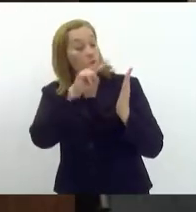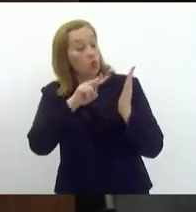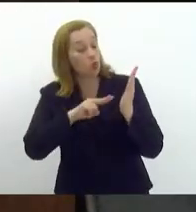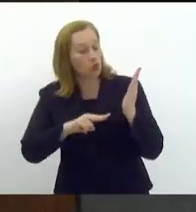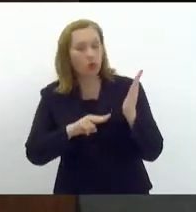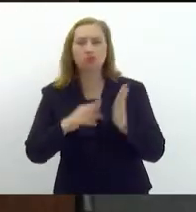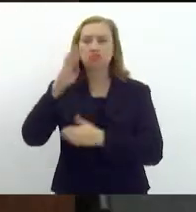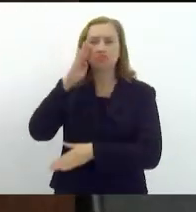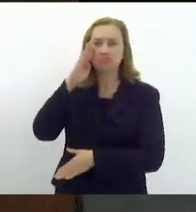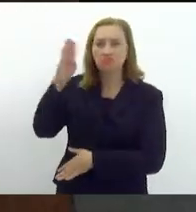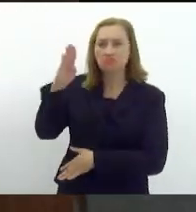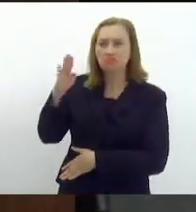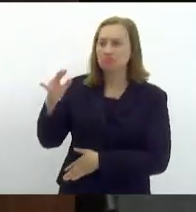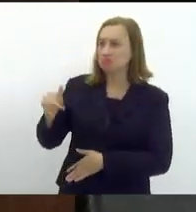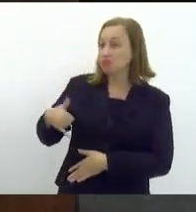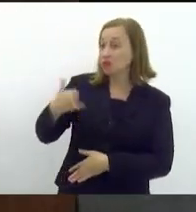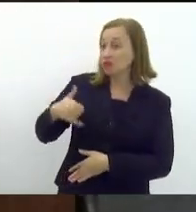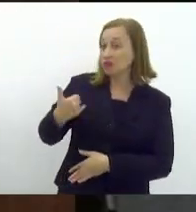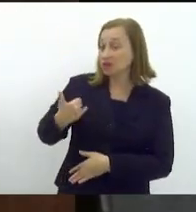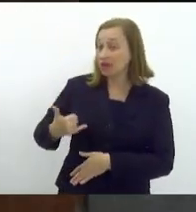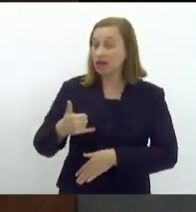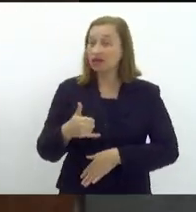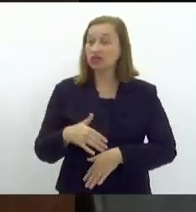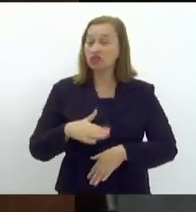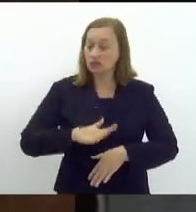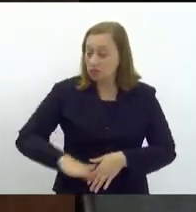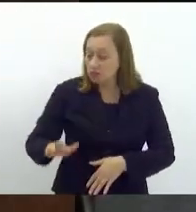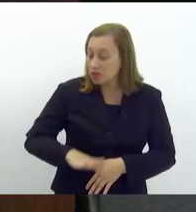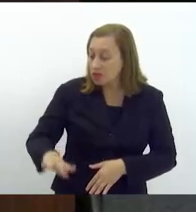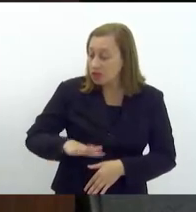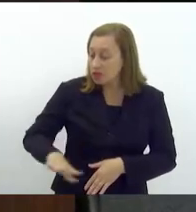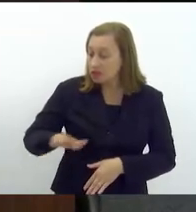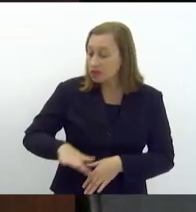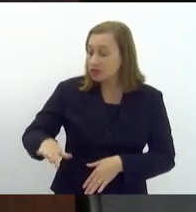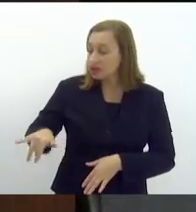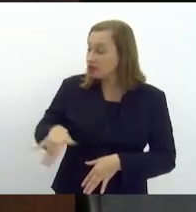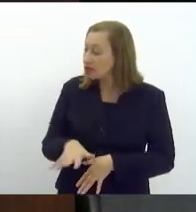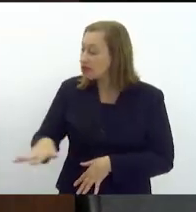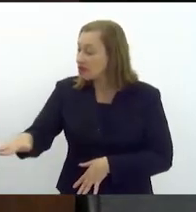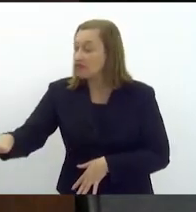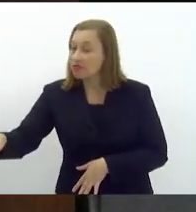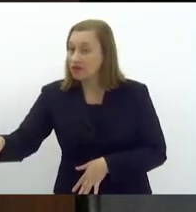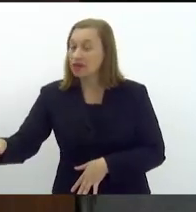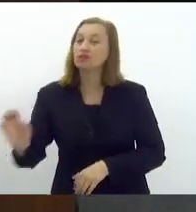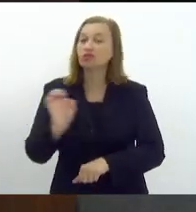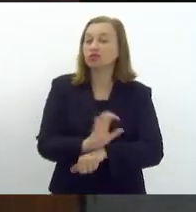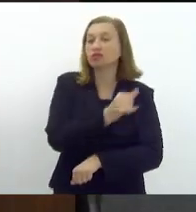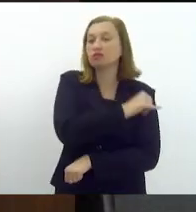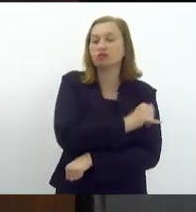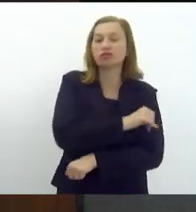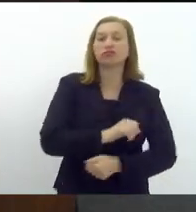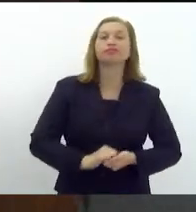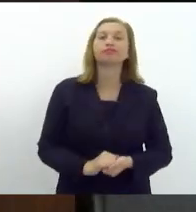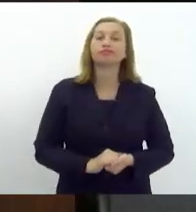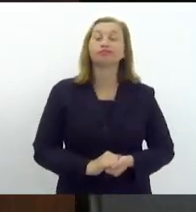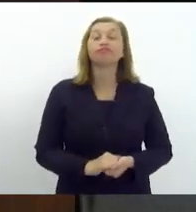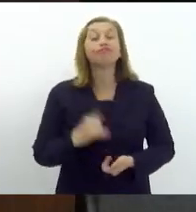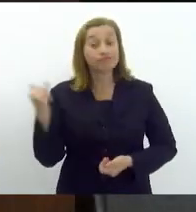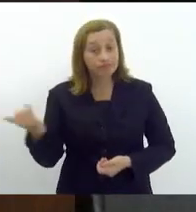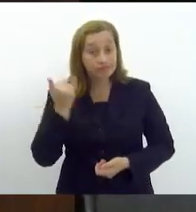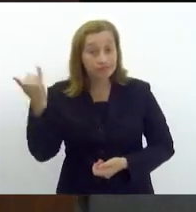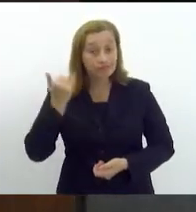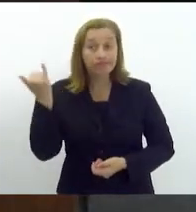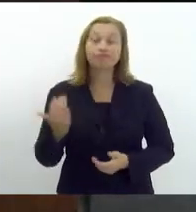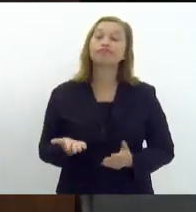principalmente em idade de Formação nas comunidades mas desastigas do Estado do Rio de Janeiro então é muito importante